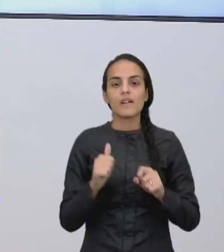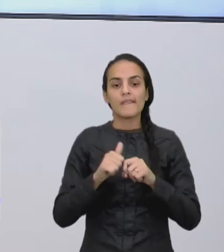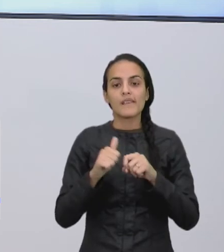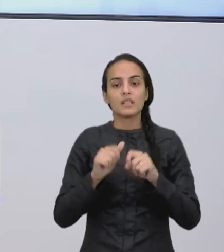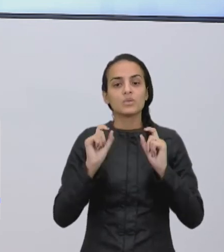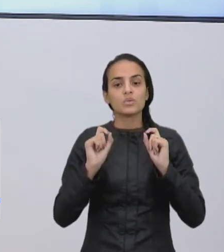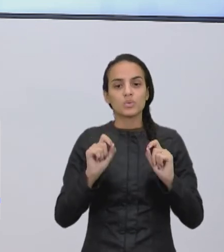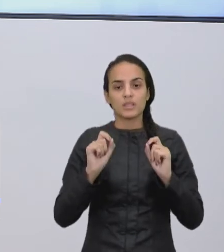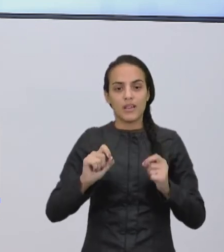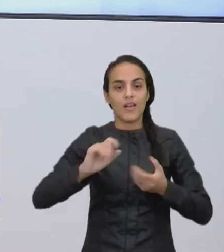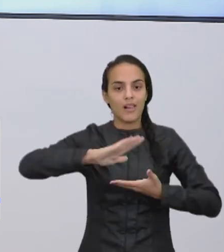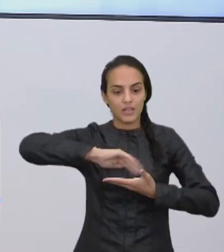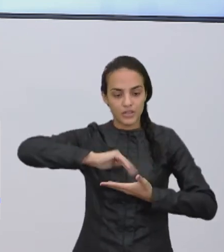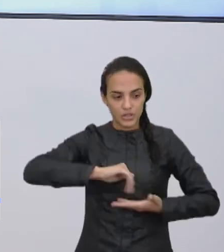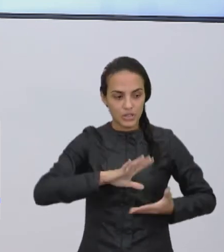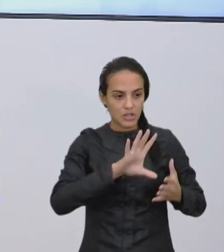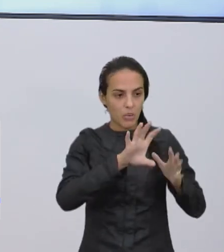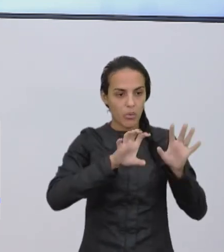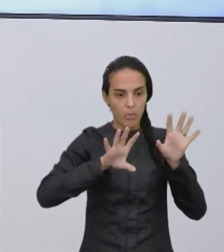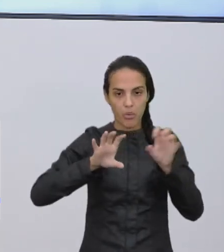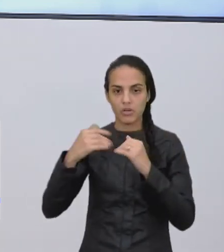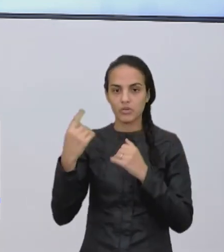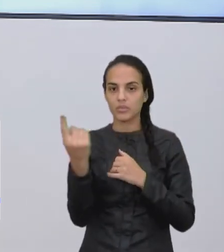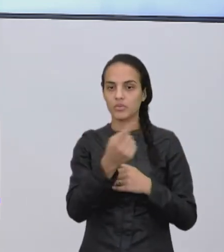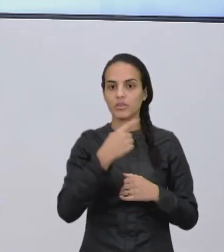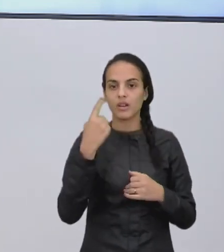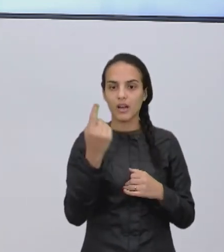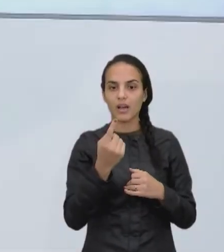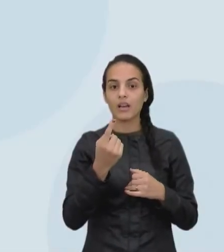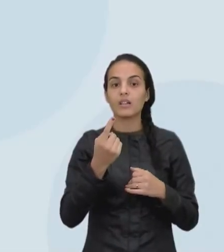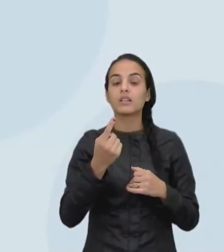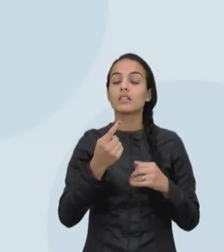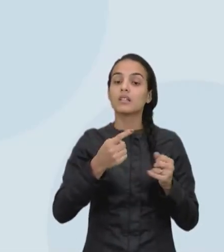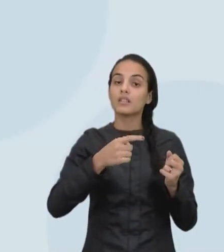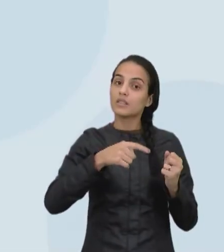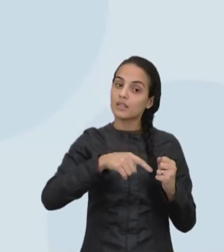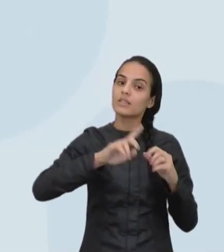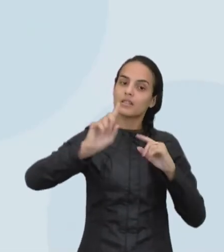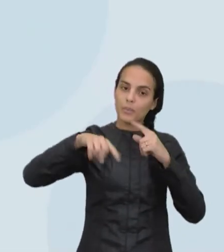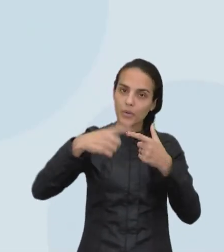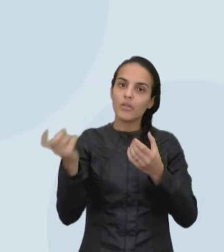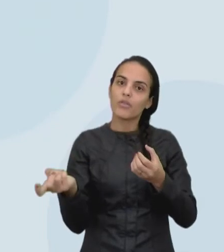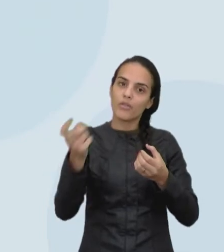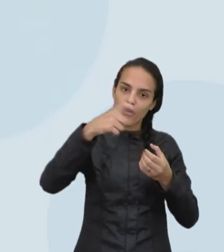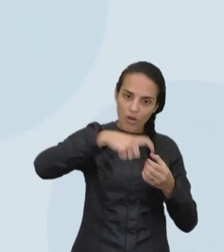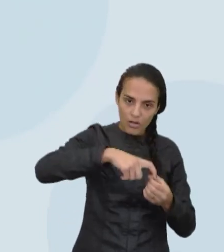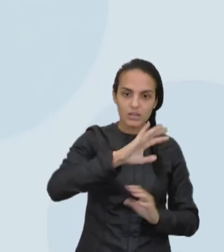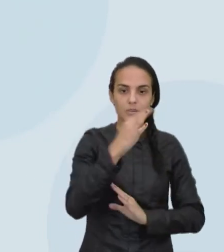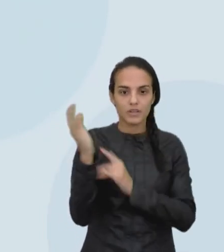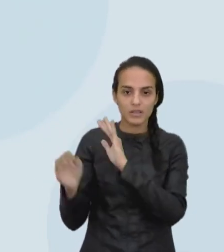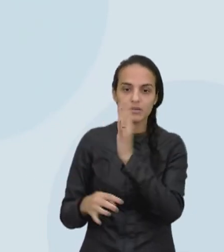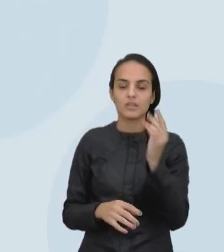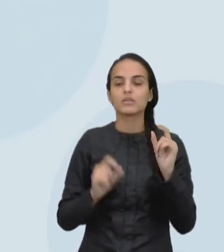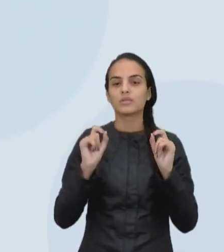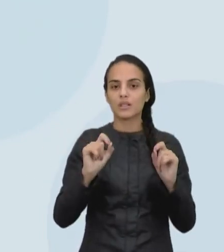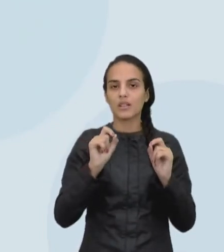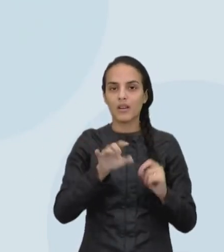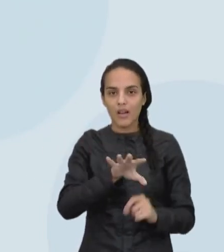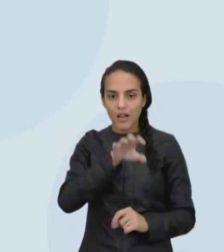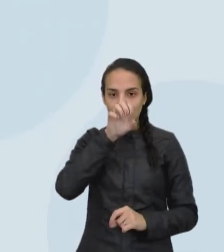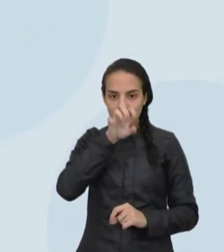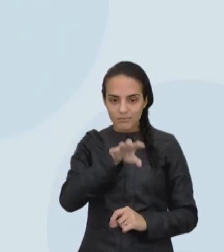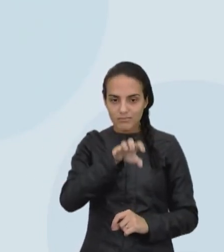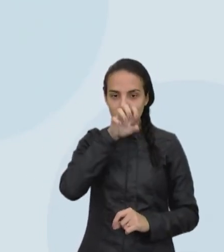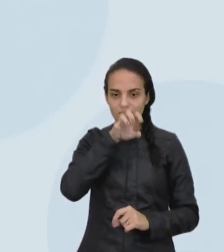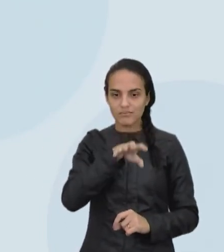Ela retira do ambiente essas coisas e devolve para a natureza essas outras coisas aqui, ó. Oxigênio,